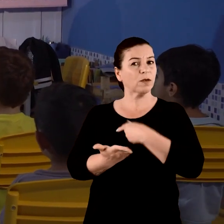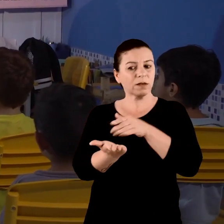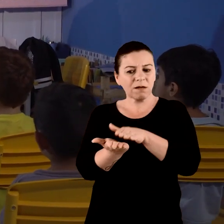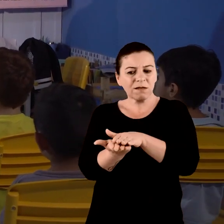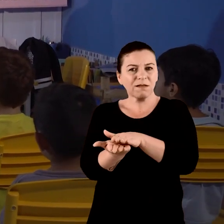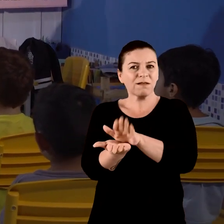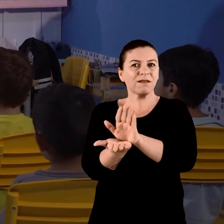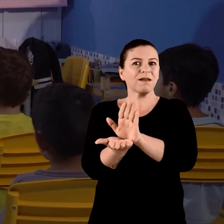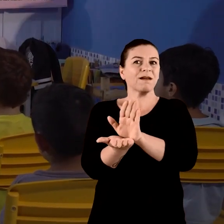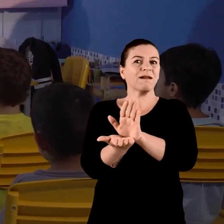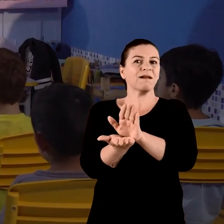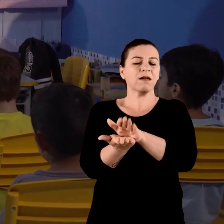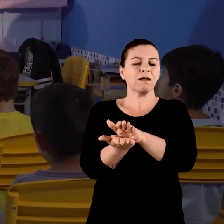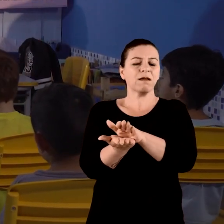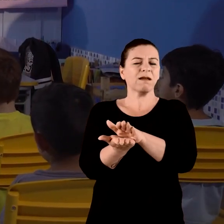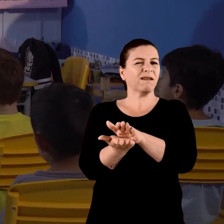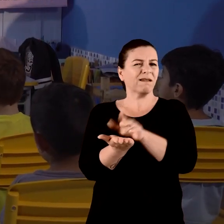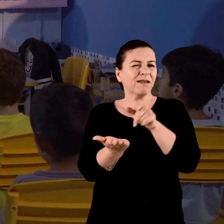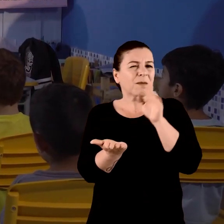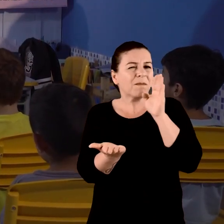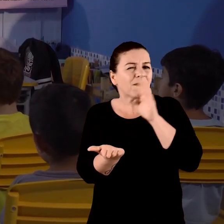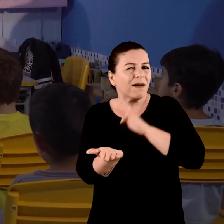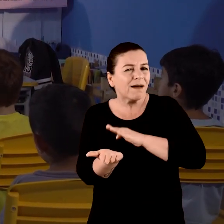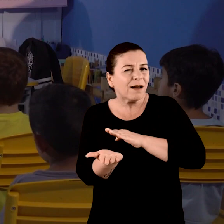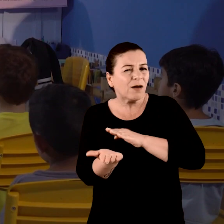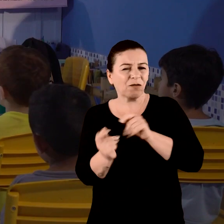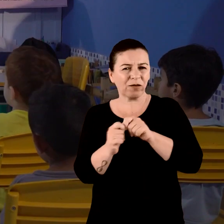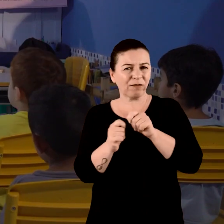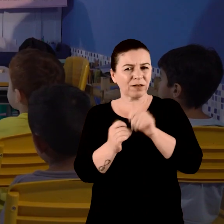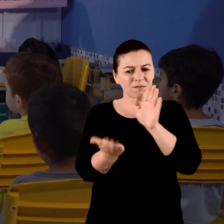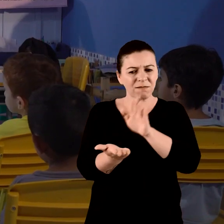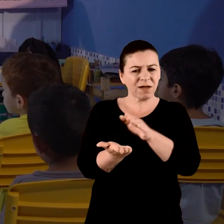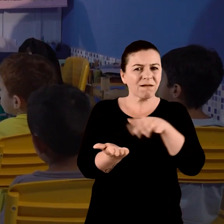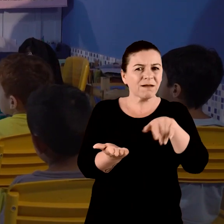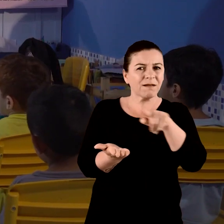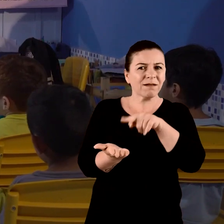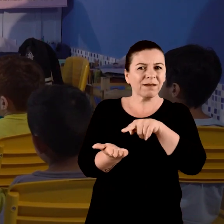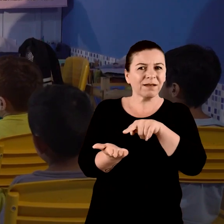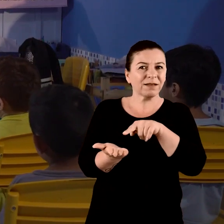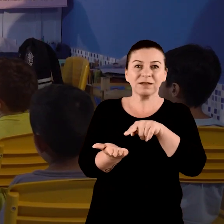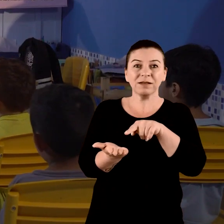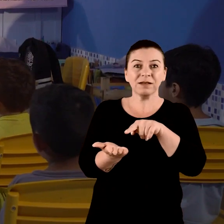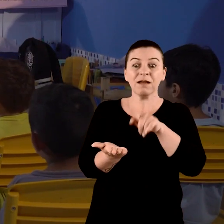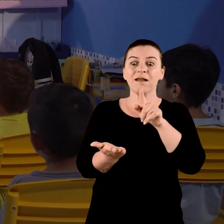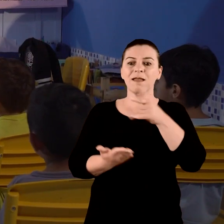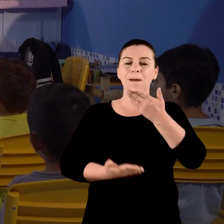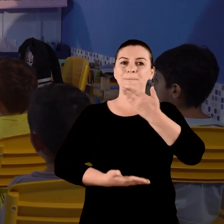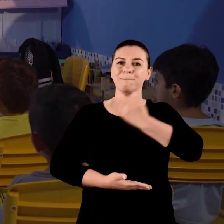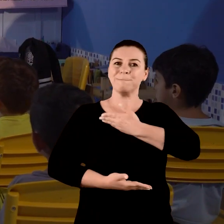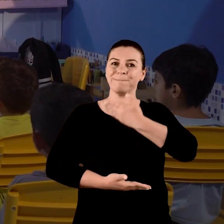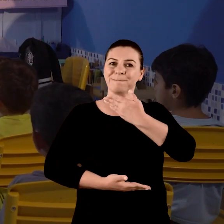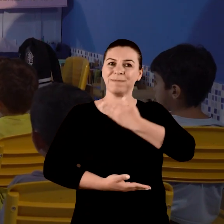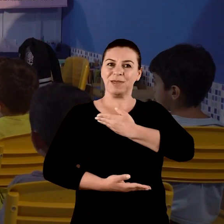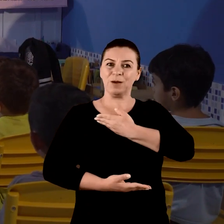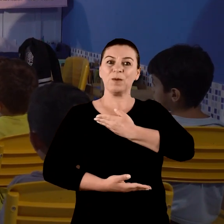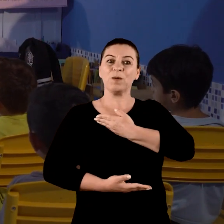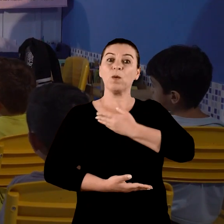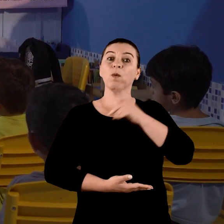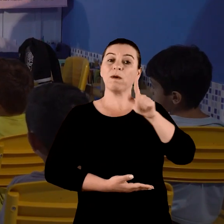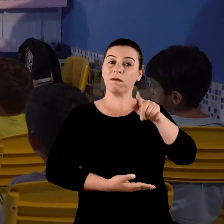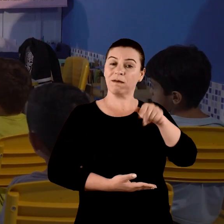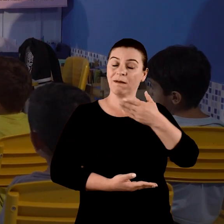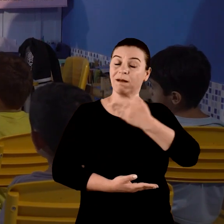surpresa nossa, esse jacaré, ele não é nenhum jacaré malvado, ele não vai fazer mal nenhum a ele. Ele é um jacaré, ele é